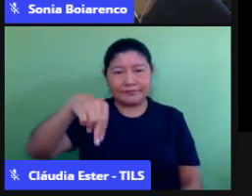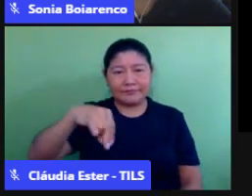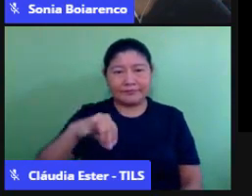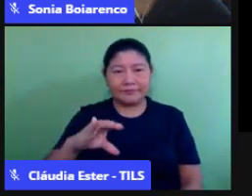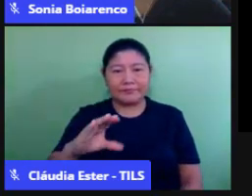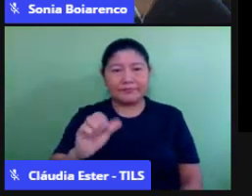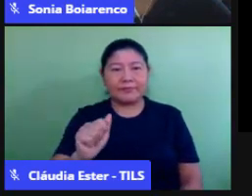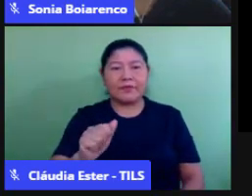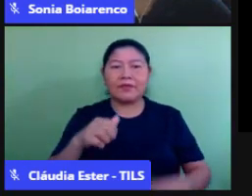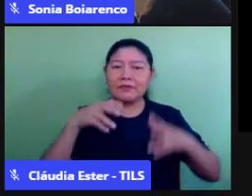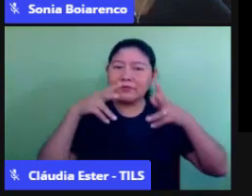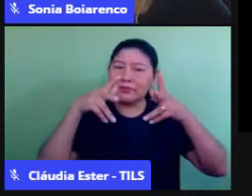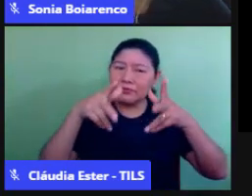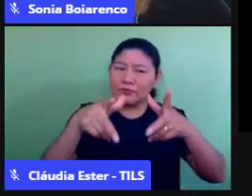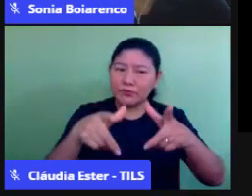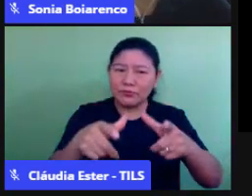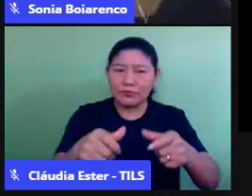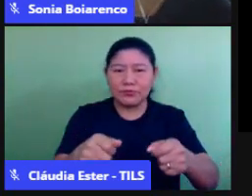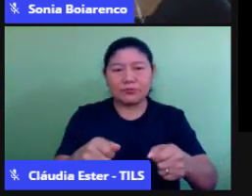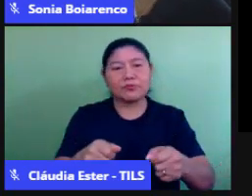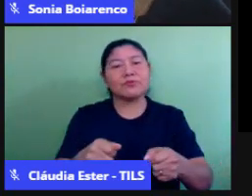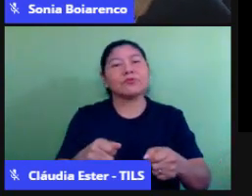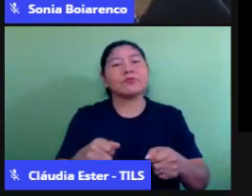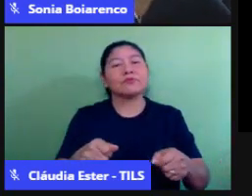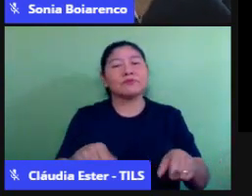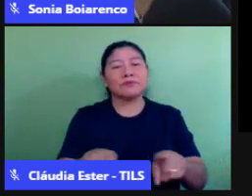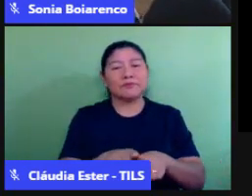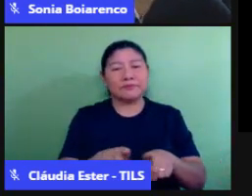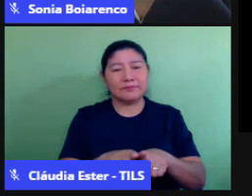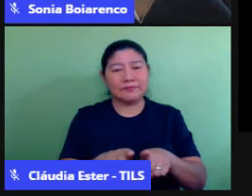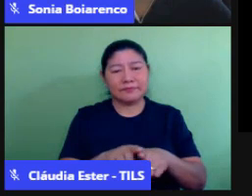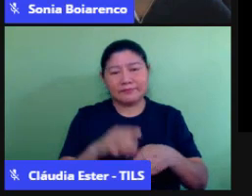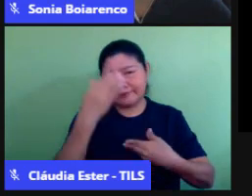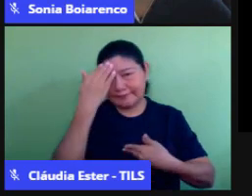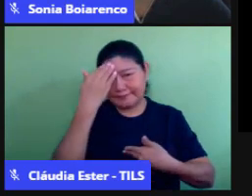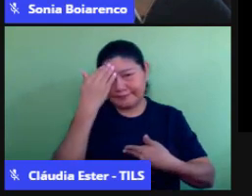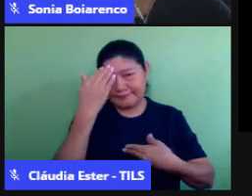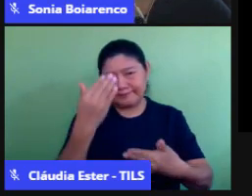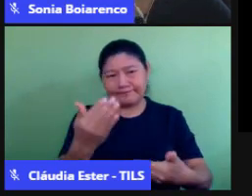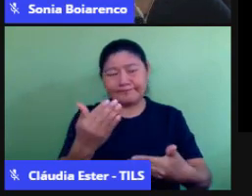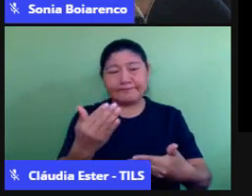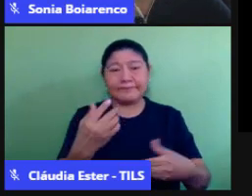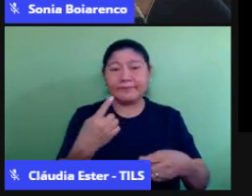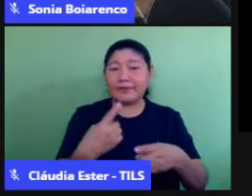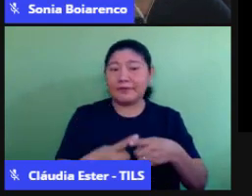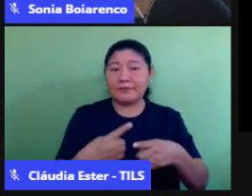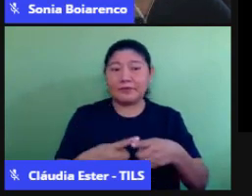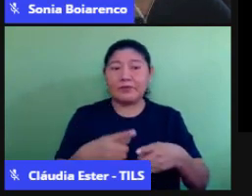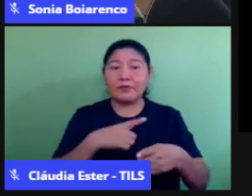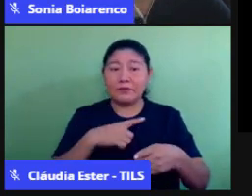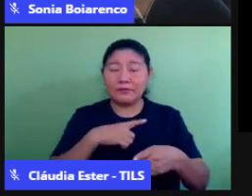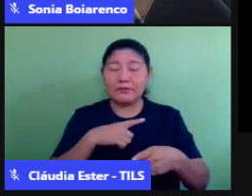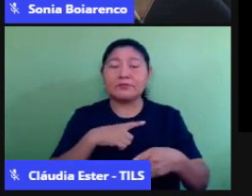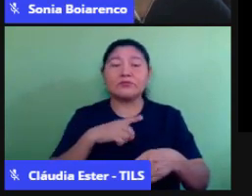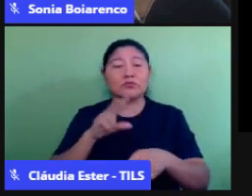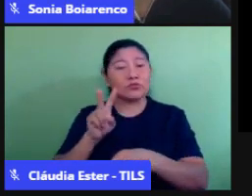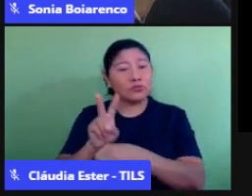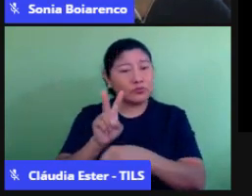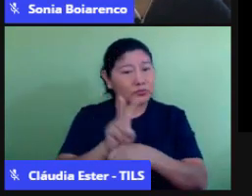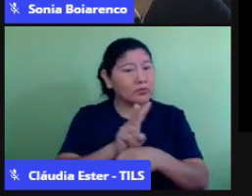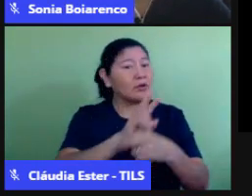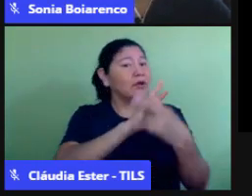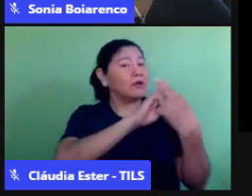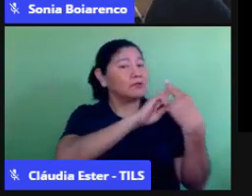por todos os cuidados, de um modo geral, que vem tendo com a educação,